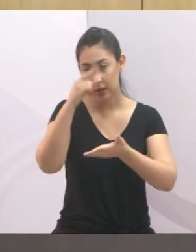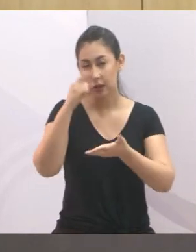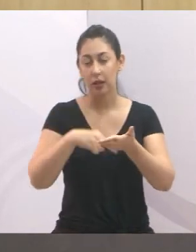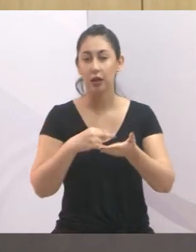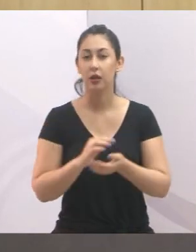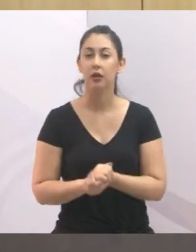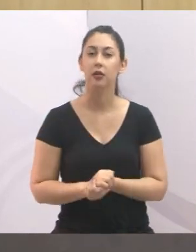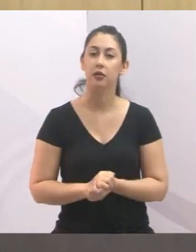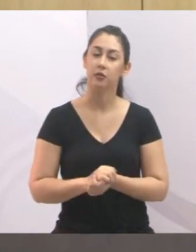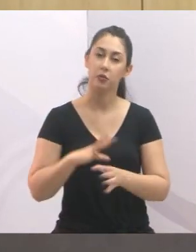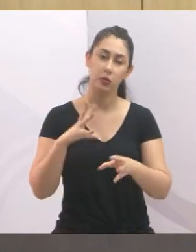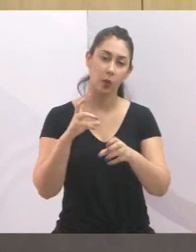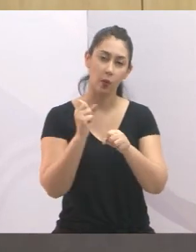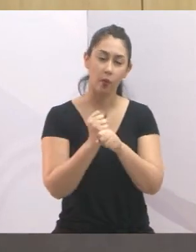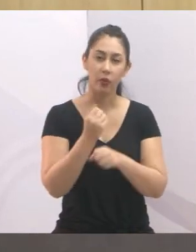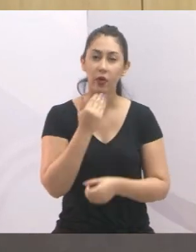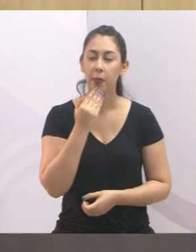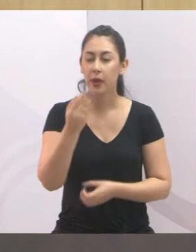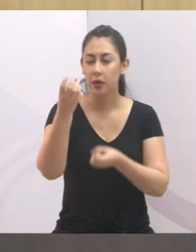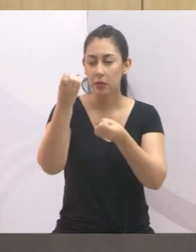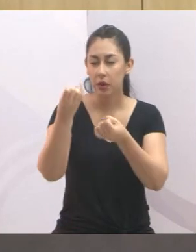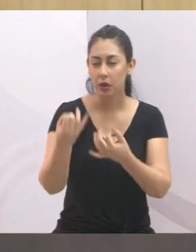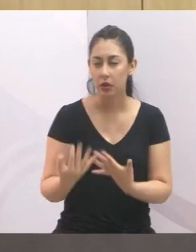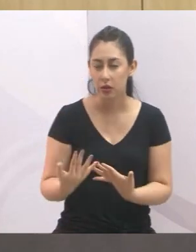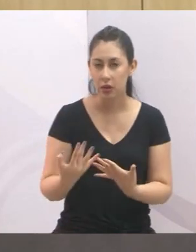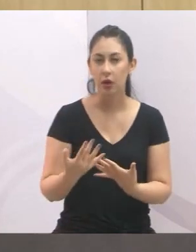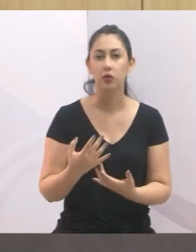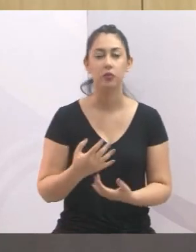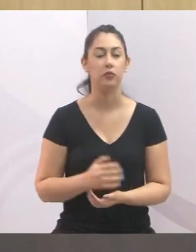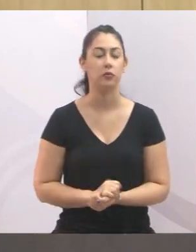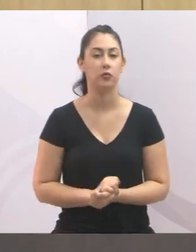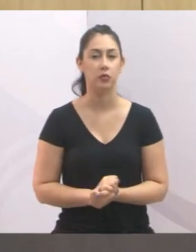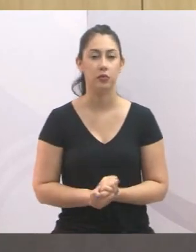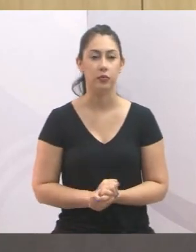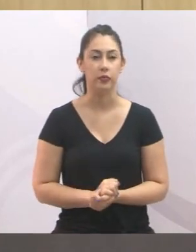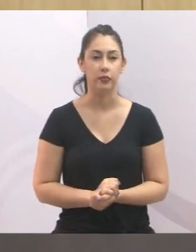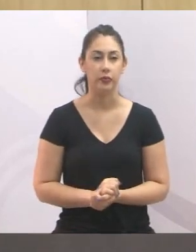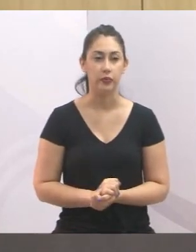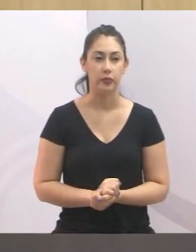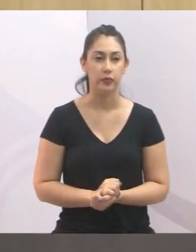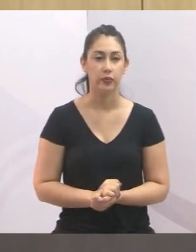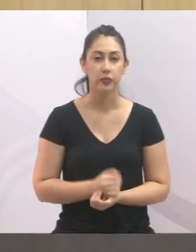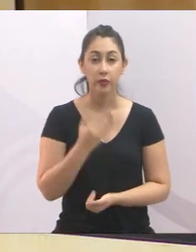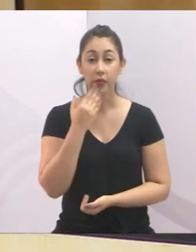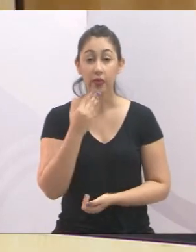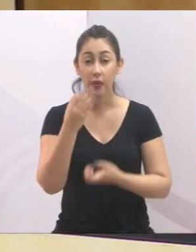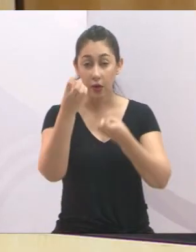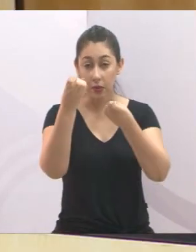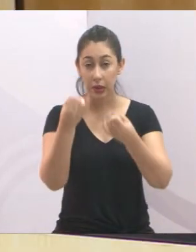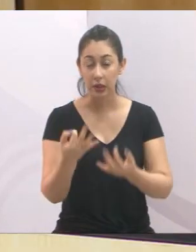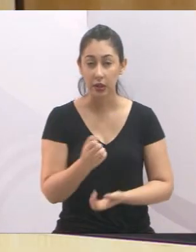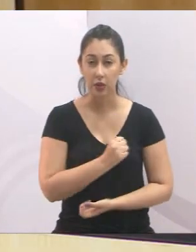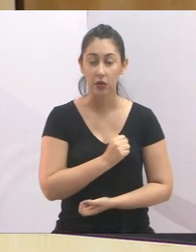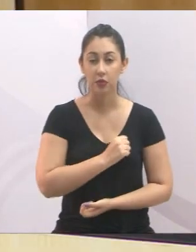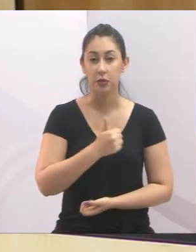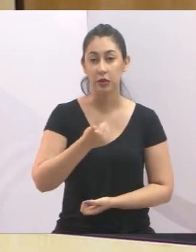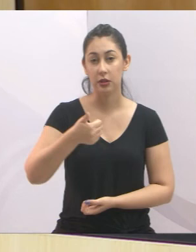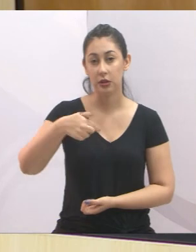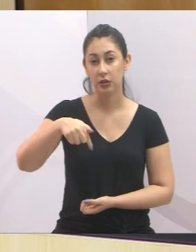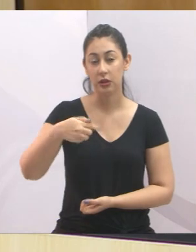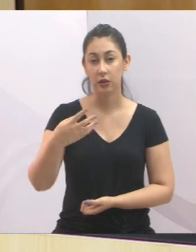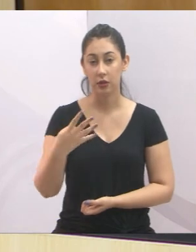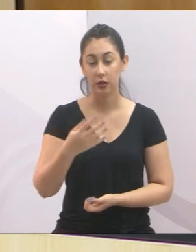a leitura das sínteses dos pedidos de informações protocolados para esta sessão. Pedido de informação número